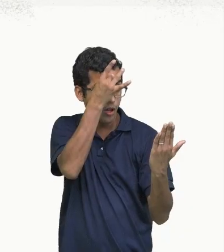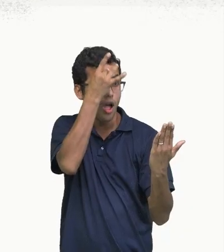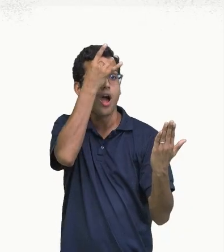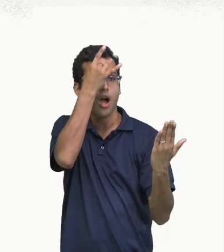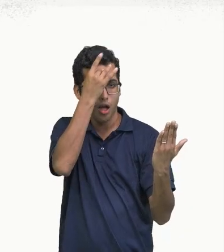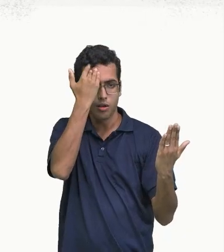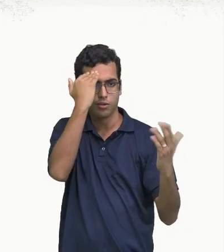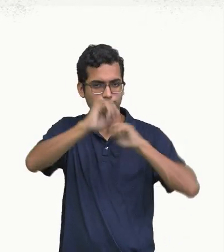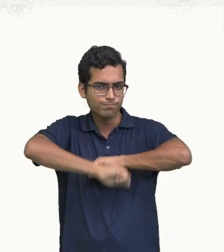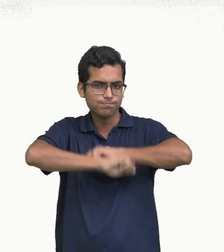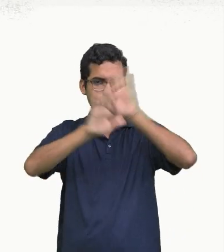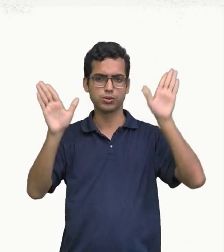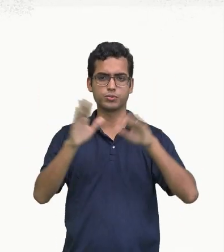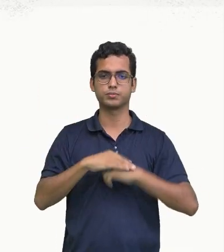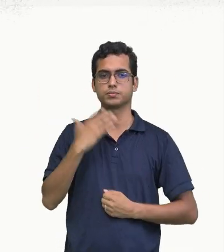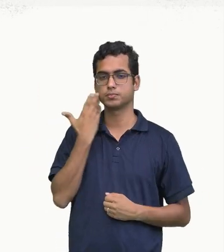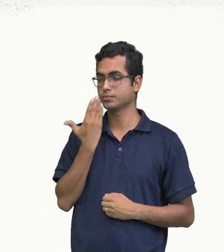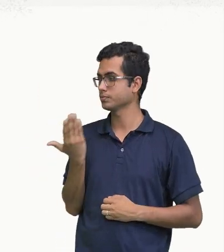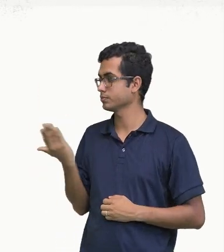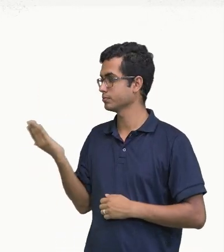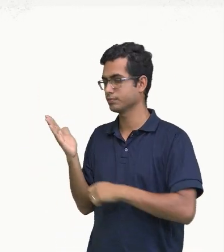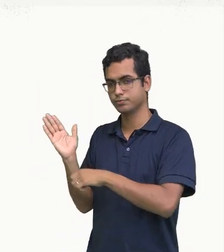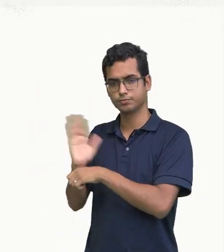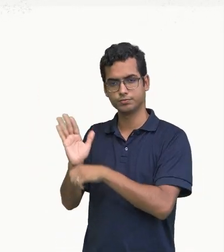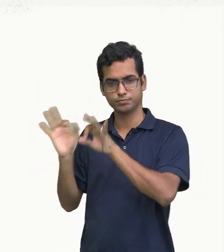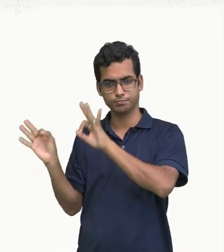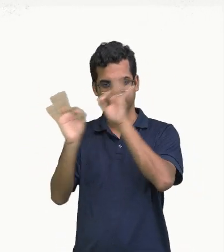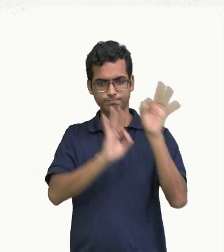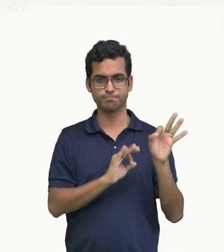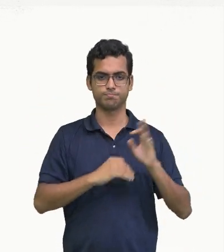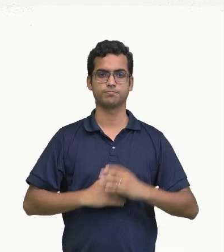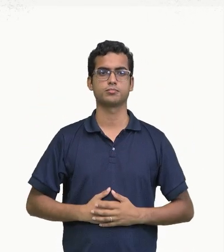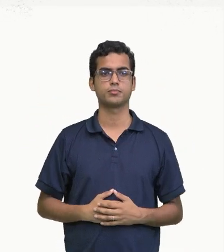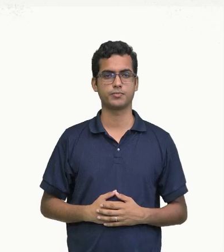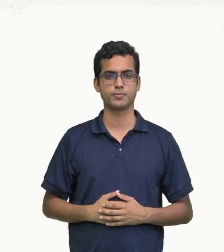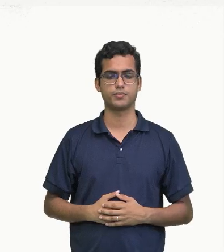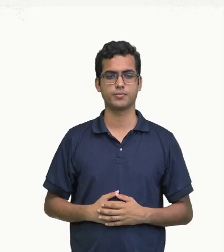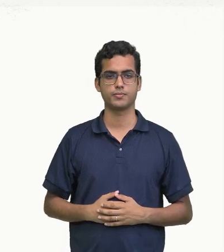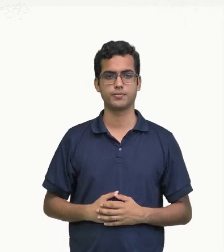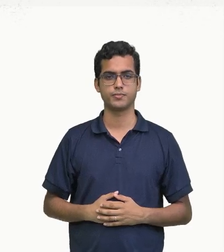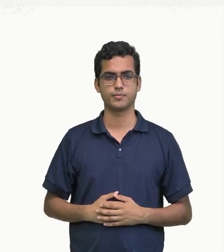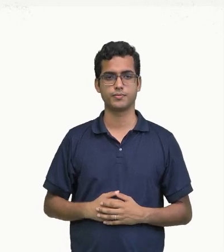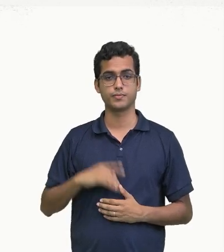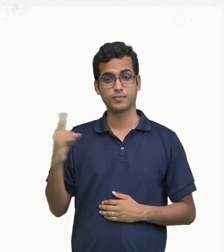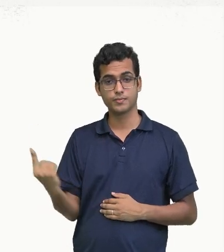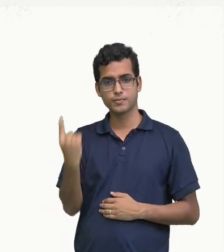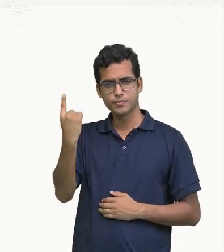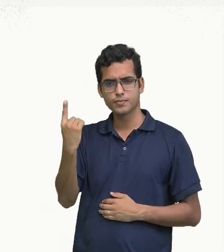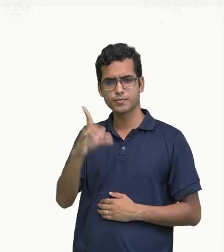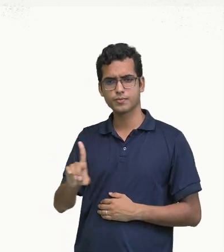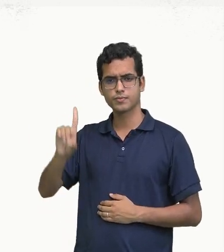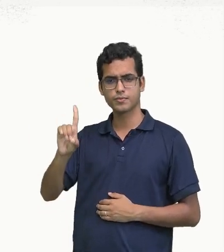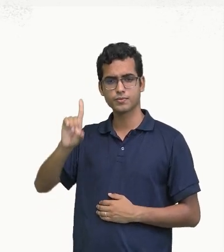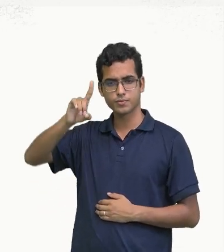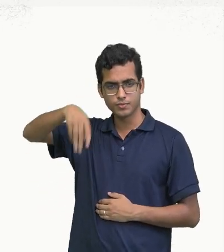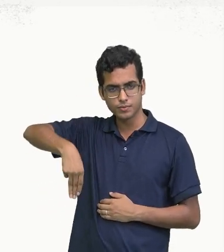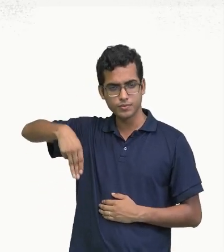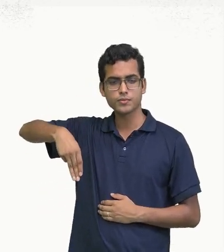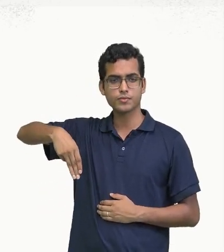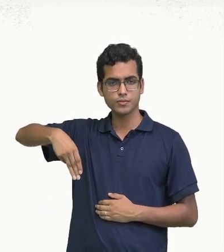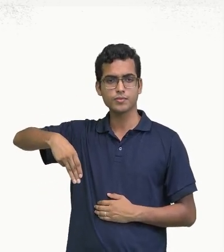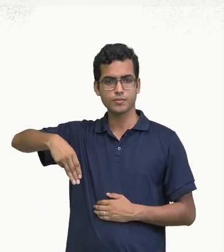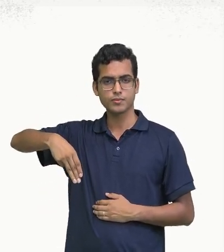Vamos lá, de olho na tela. 1 decímetro cúbico é o volume de um cubo, tudo bem? Que tem